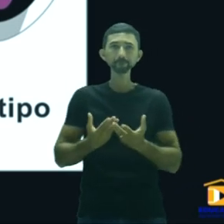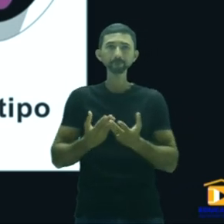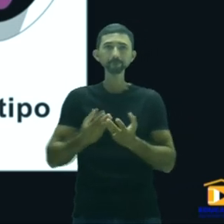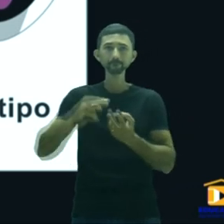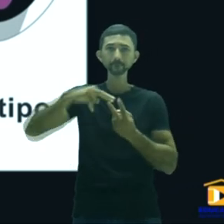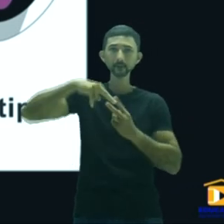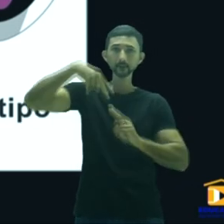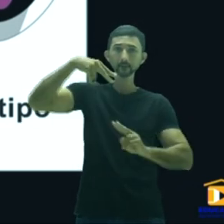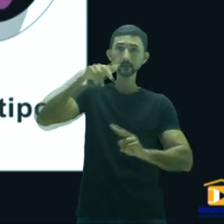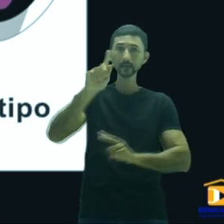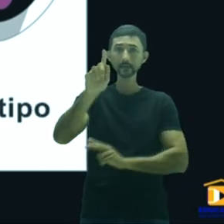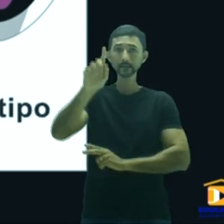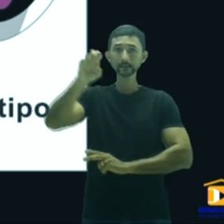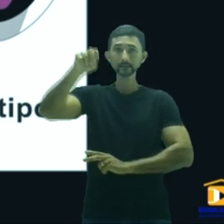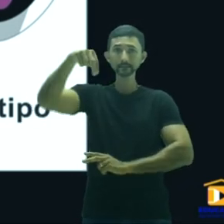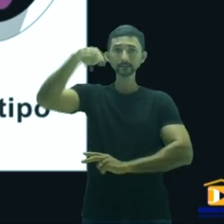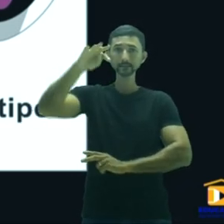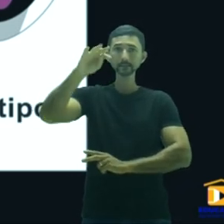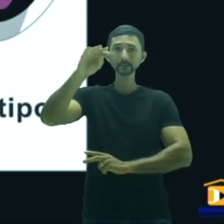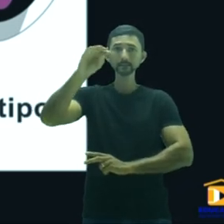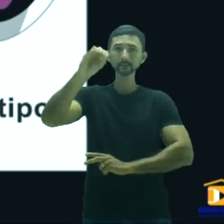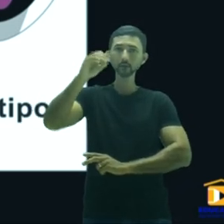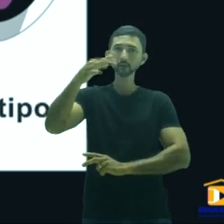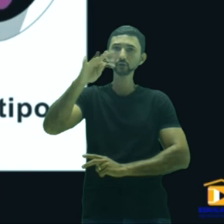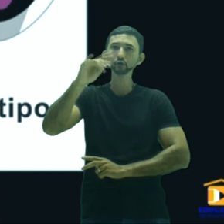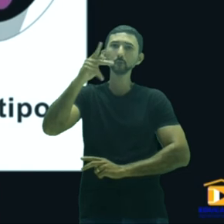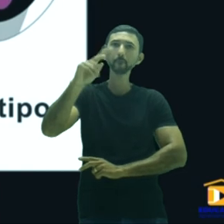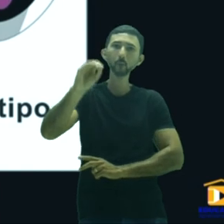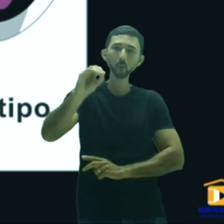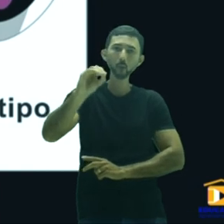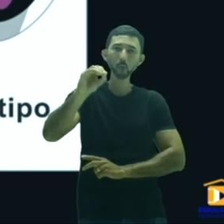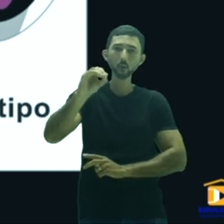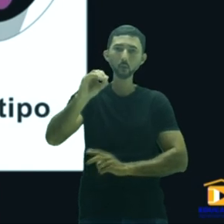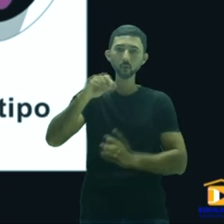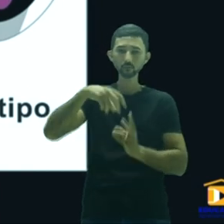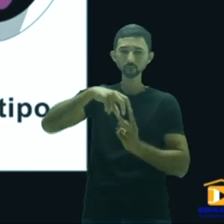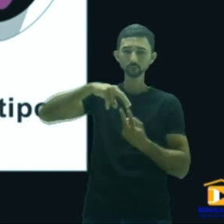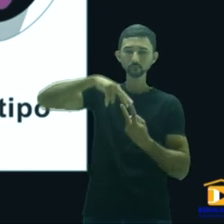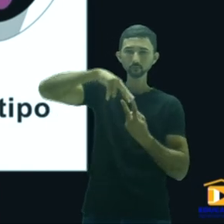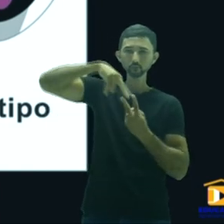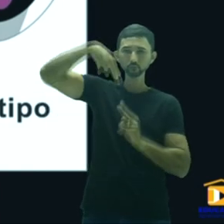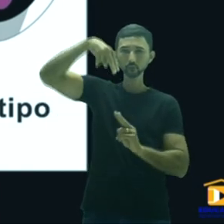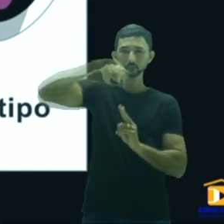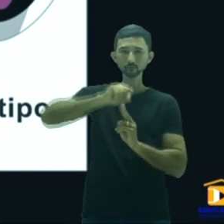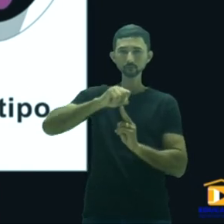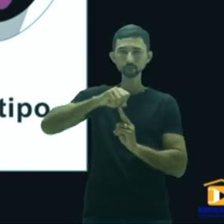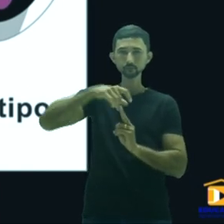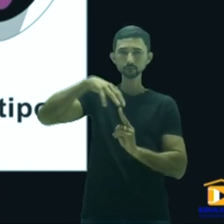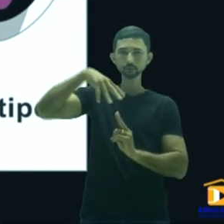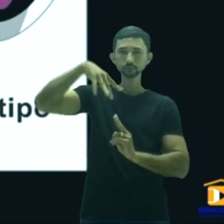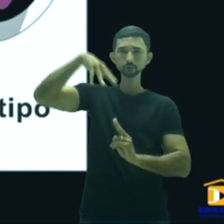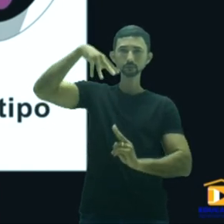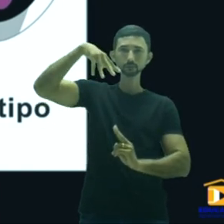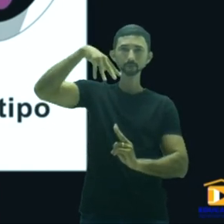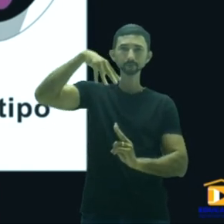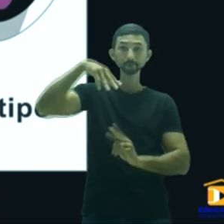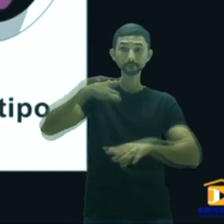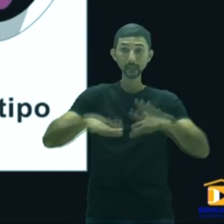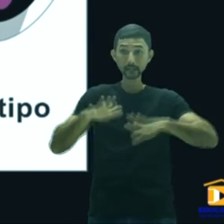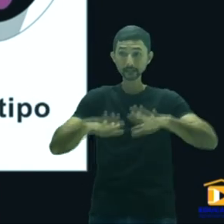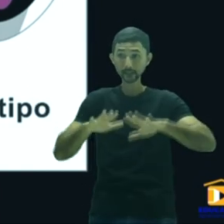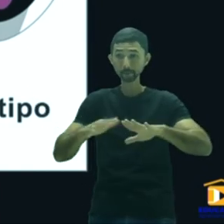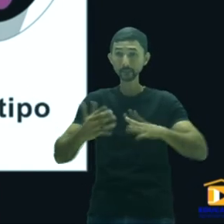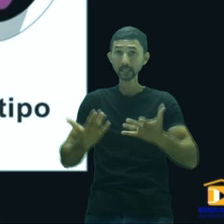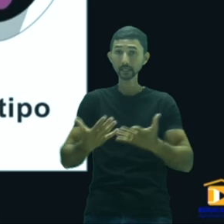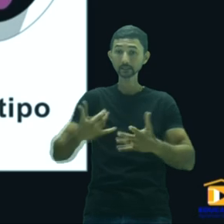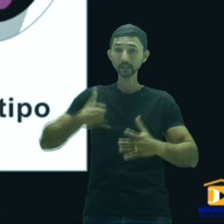genótipo, ele vai se expressar. Pessoal, para ele se expressar, ele vai depender da faixa etária